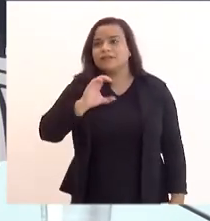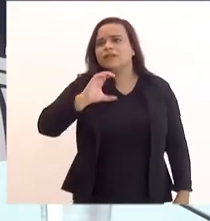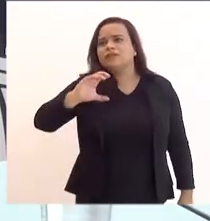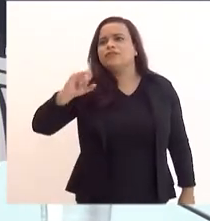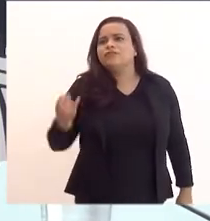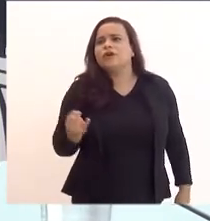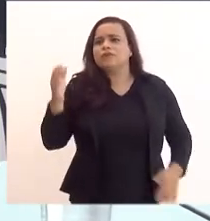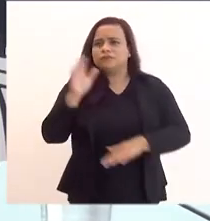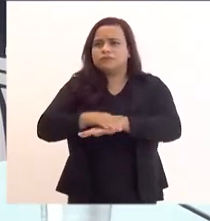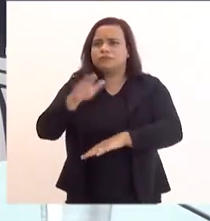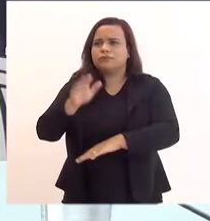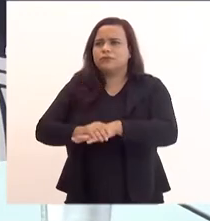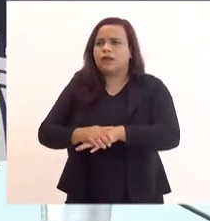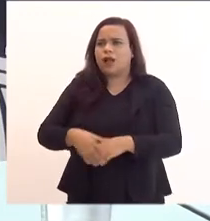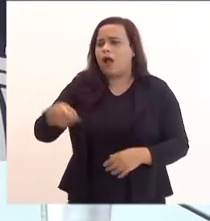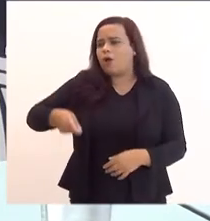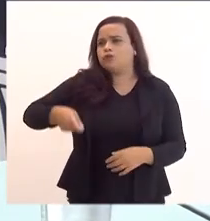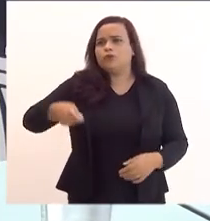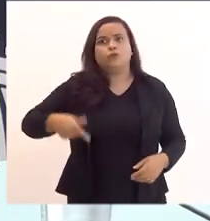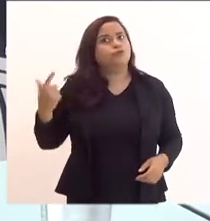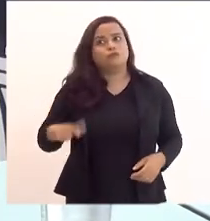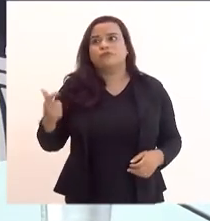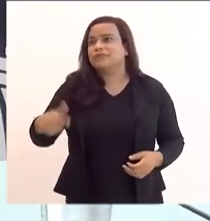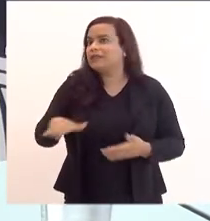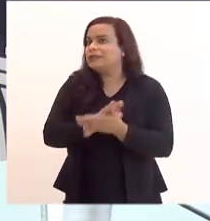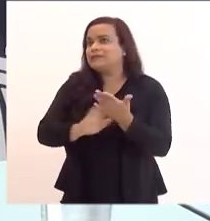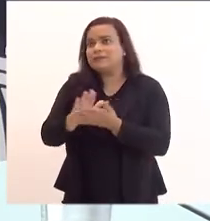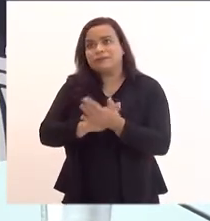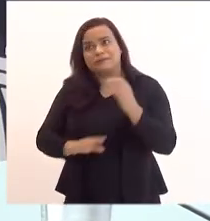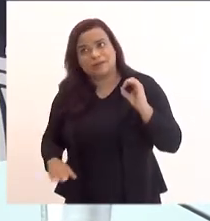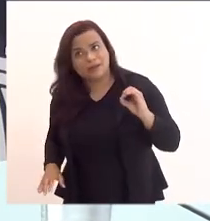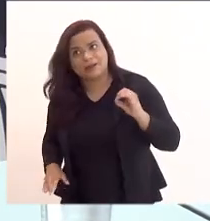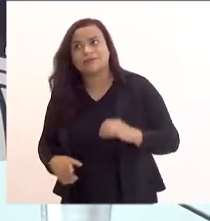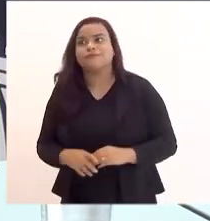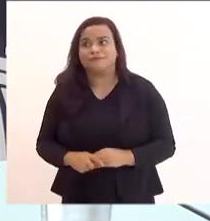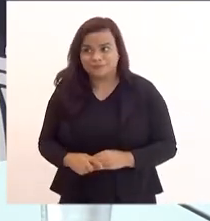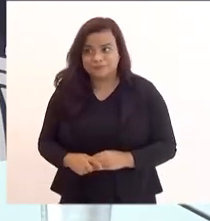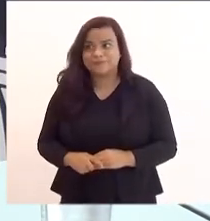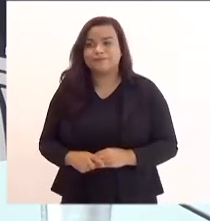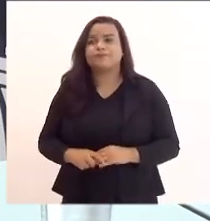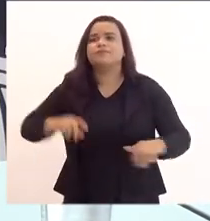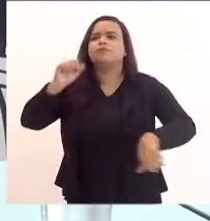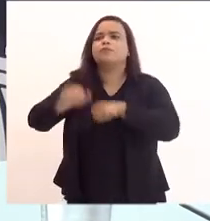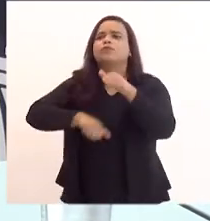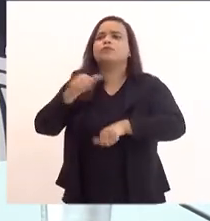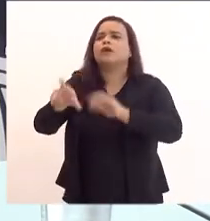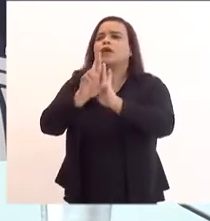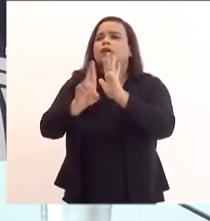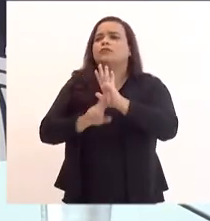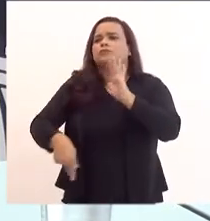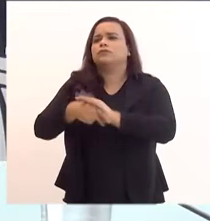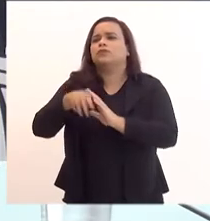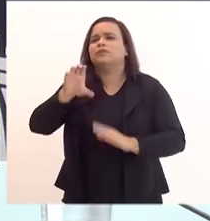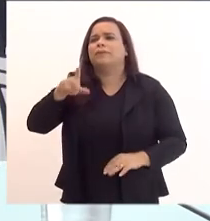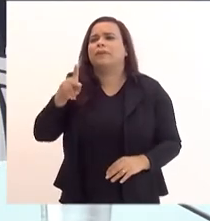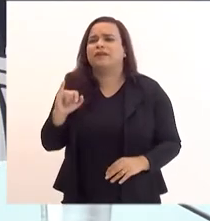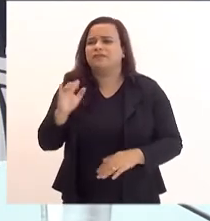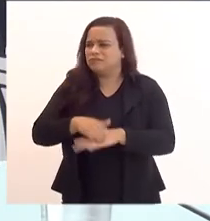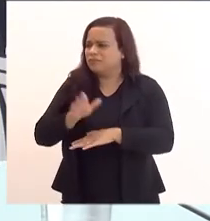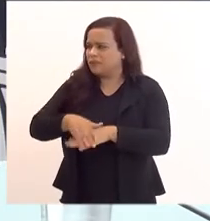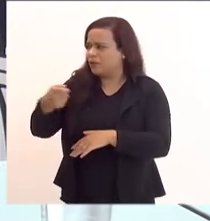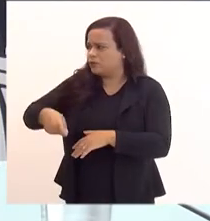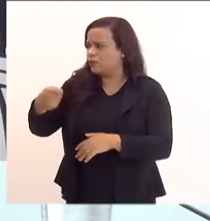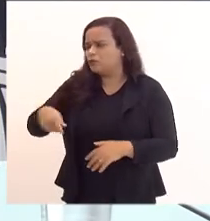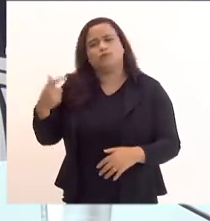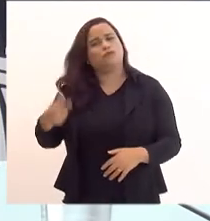tem autoridade nenhuma, no meu entendimento, para alterar um relatório de CPI. Nem